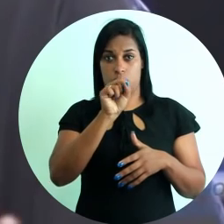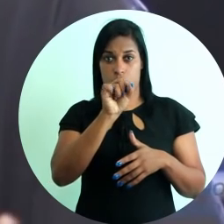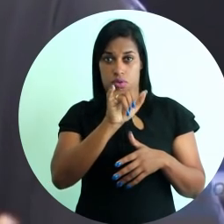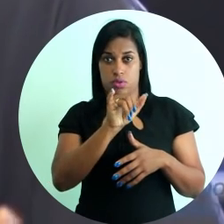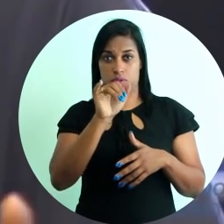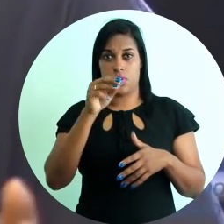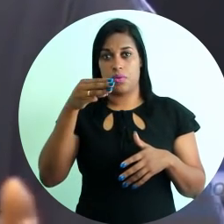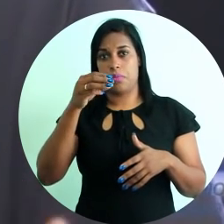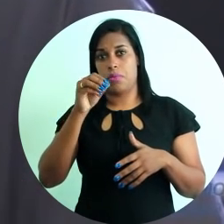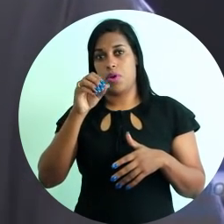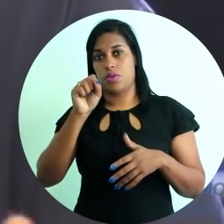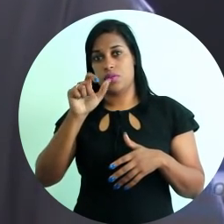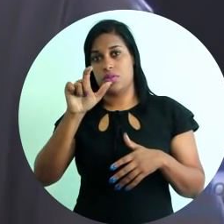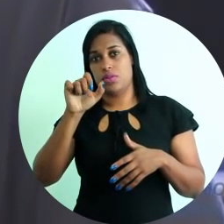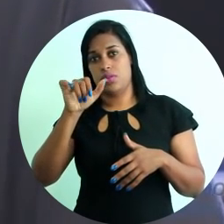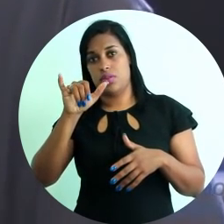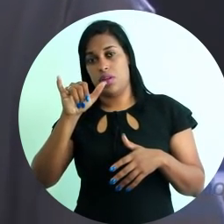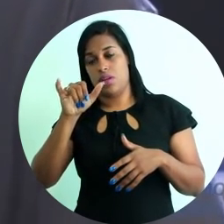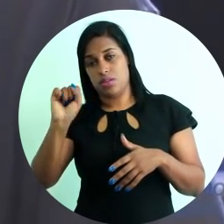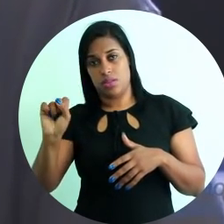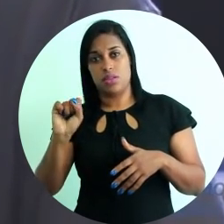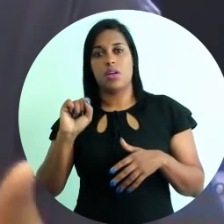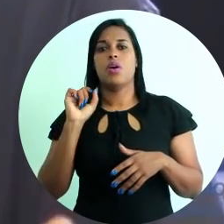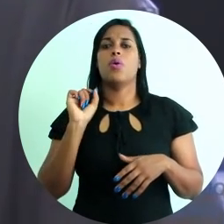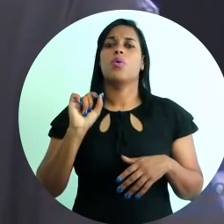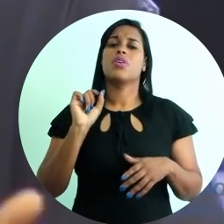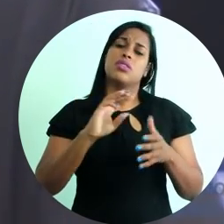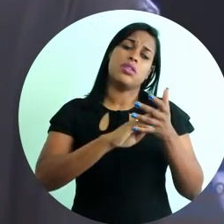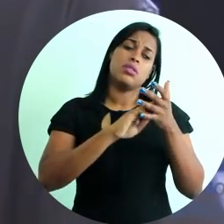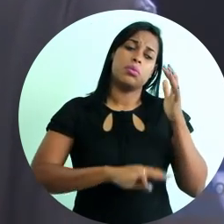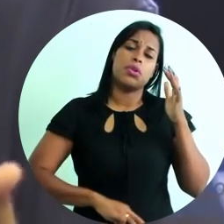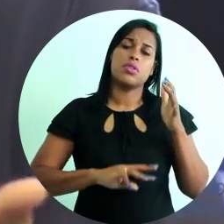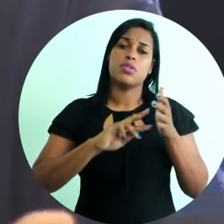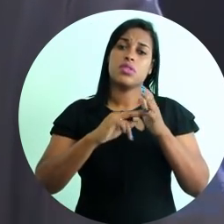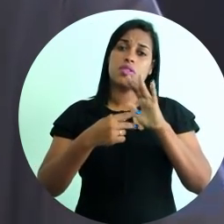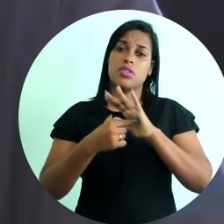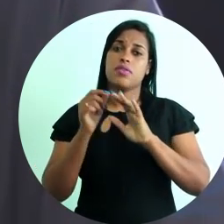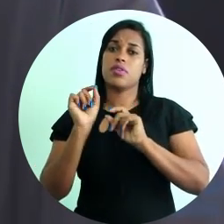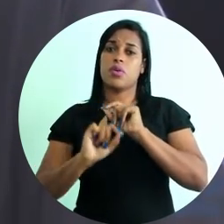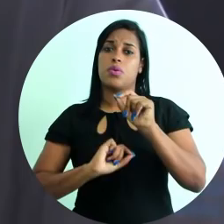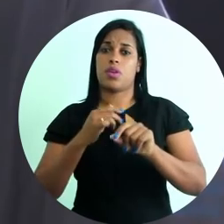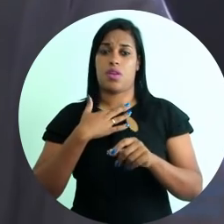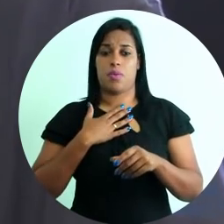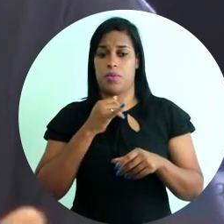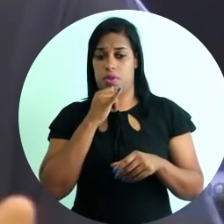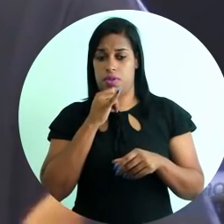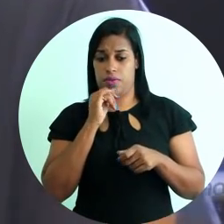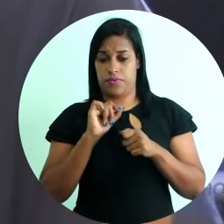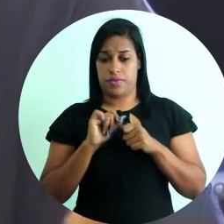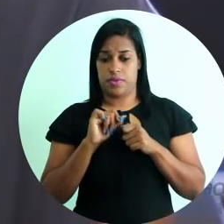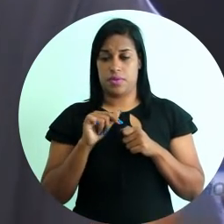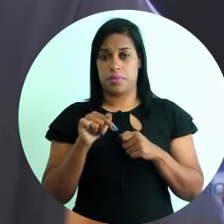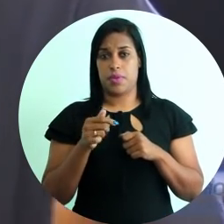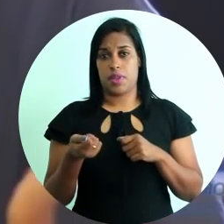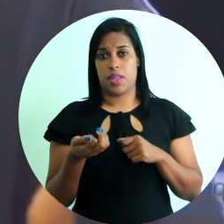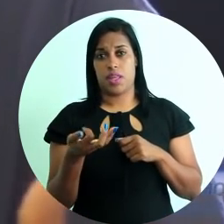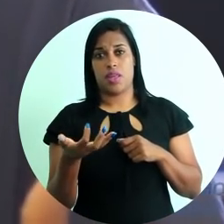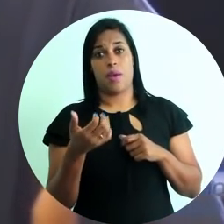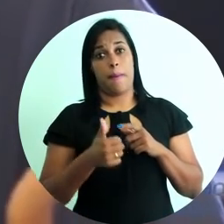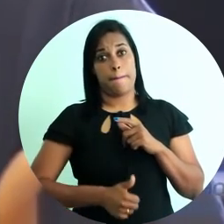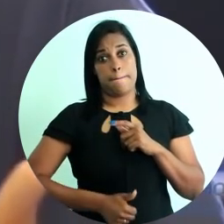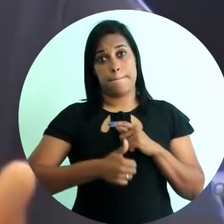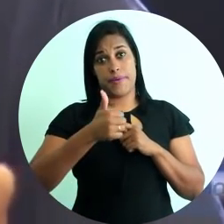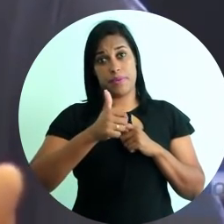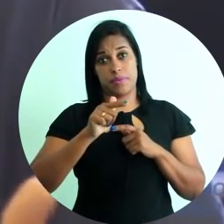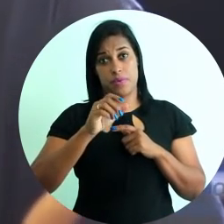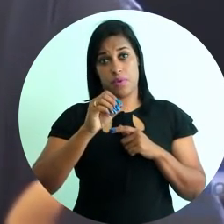chama lossless. O que são esses métodos e o que eles significam do ponto de vista de quem vai produzir esse material? Primeiro, o